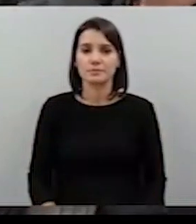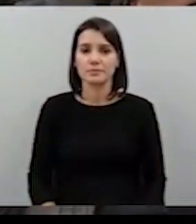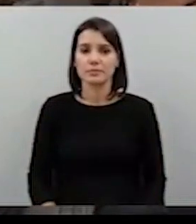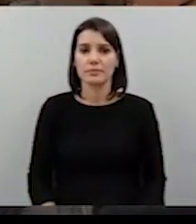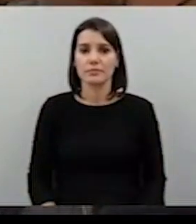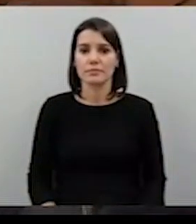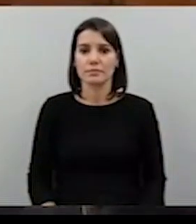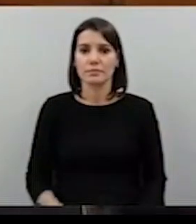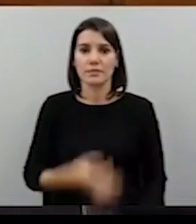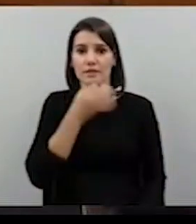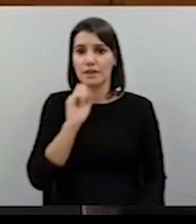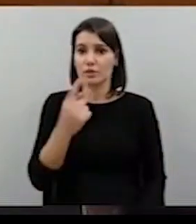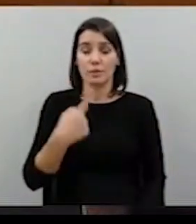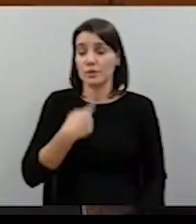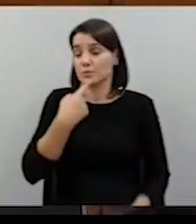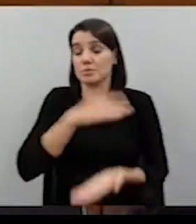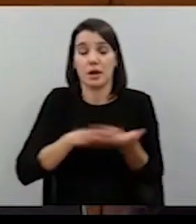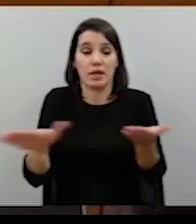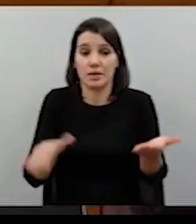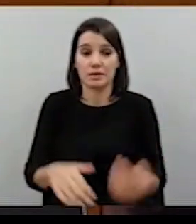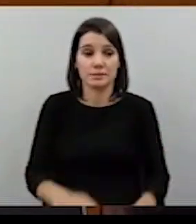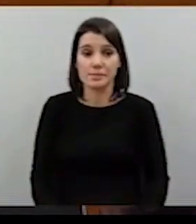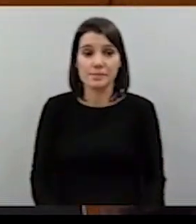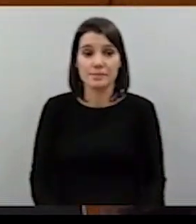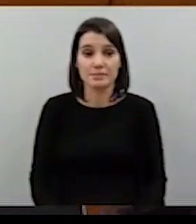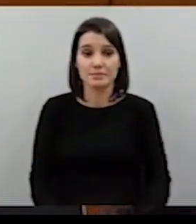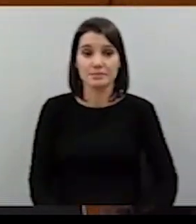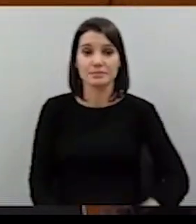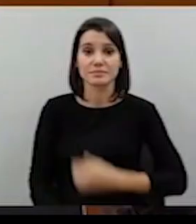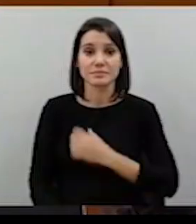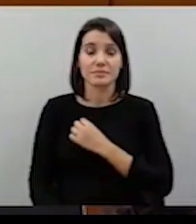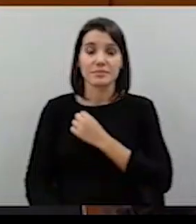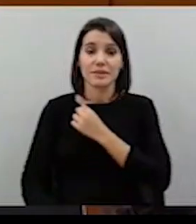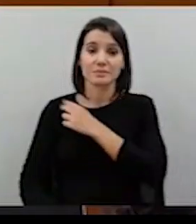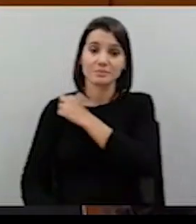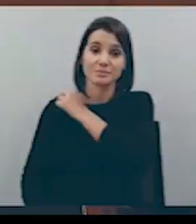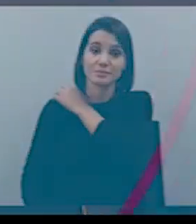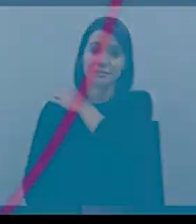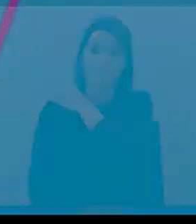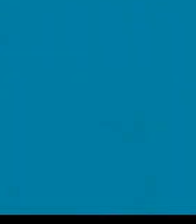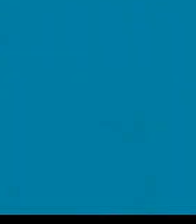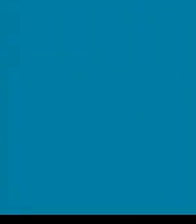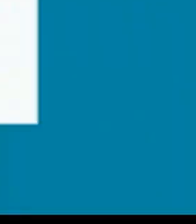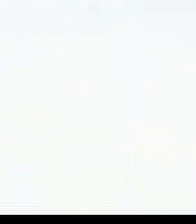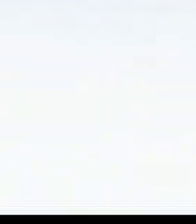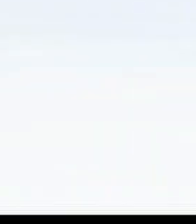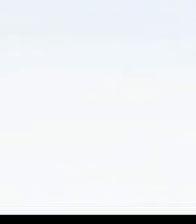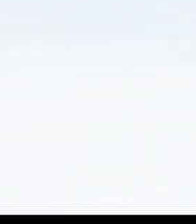depressa que não percebi nada. Podemos entregar o requerimento então.